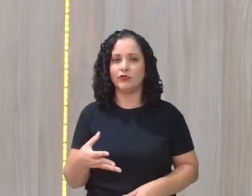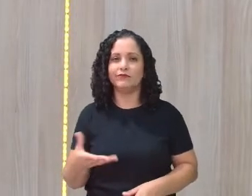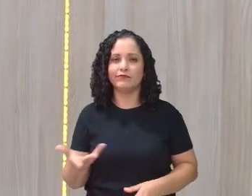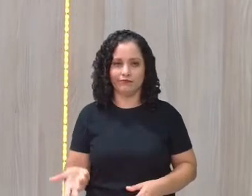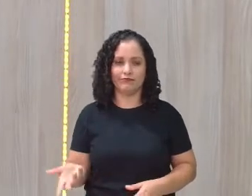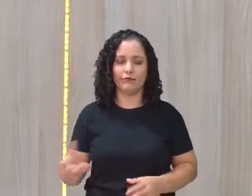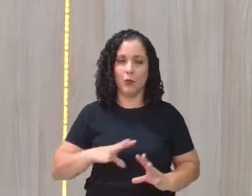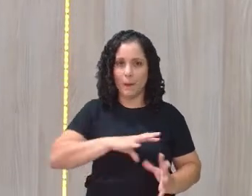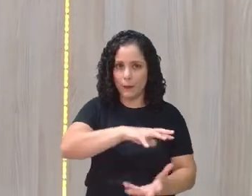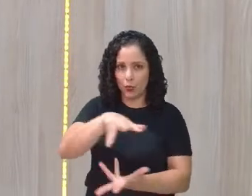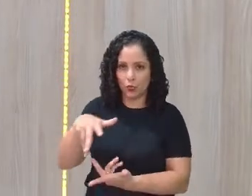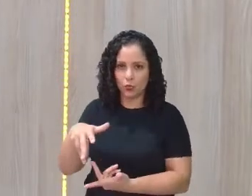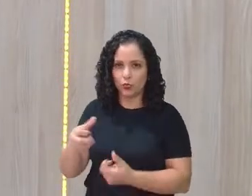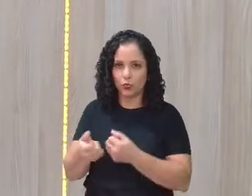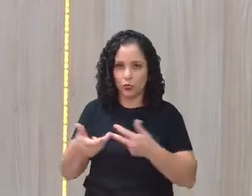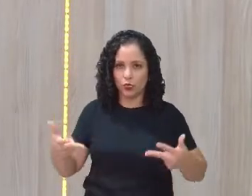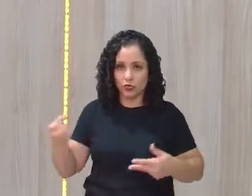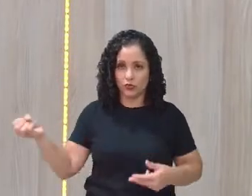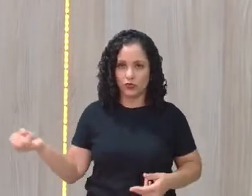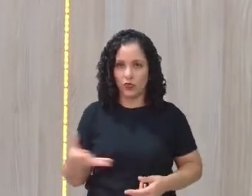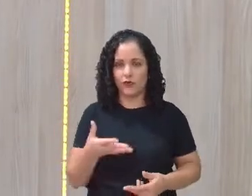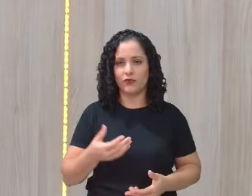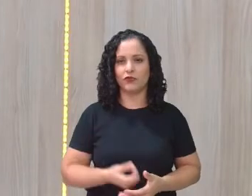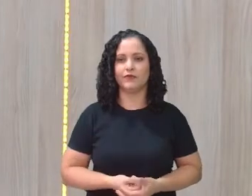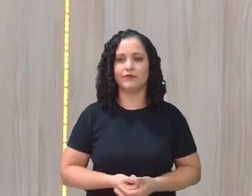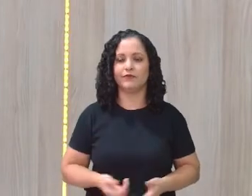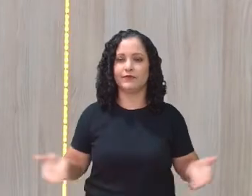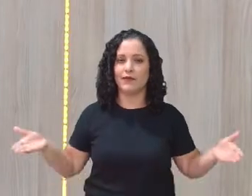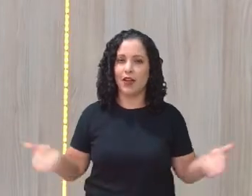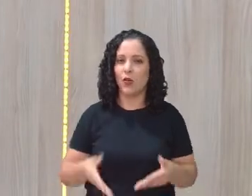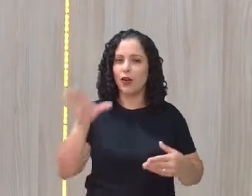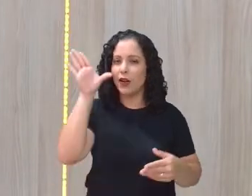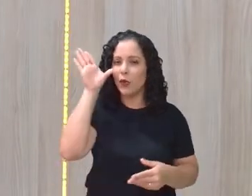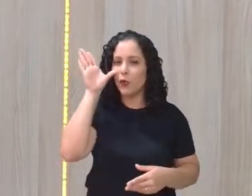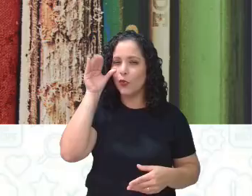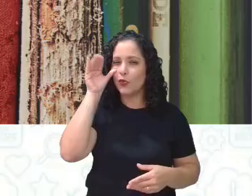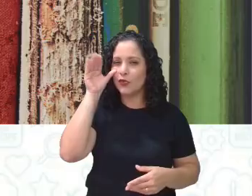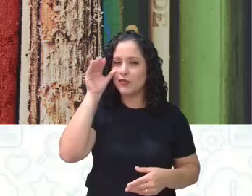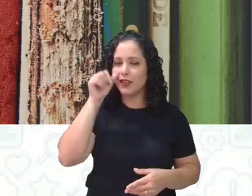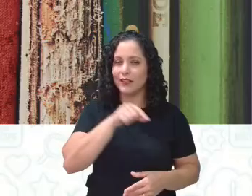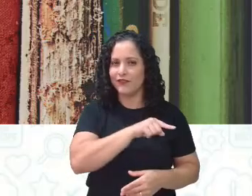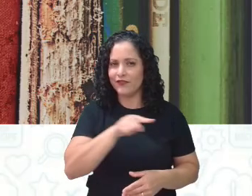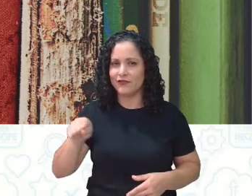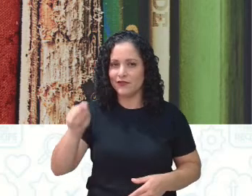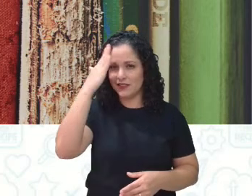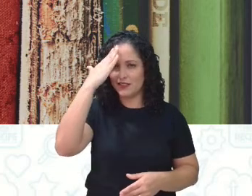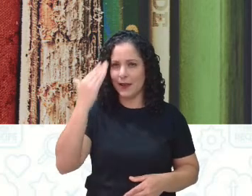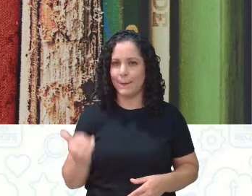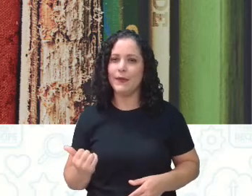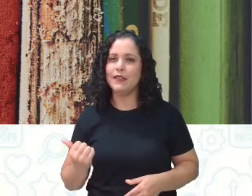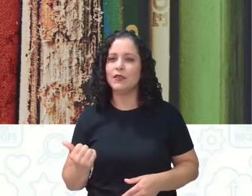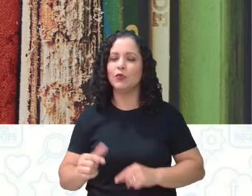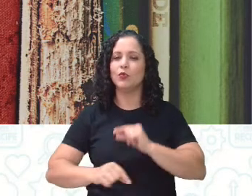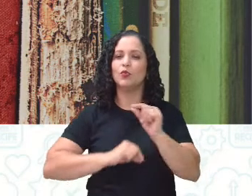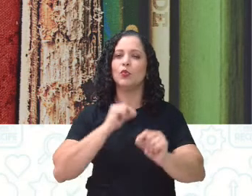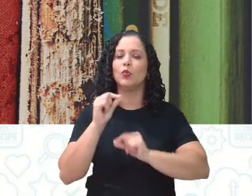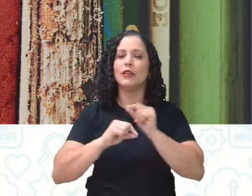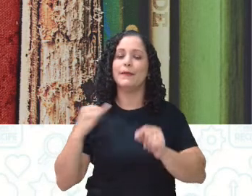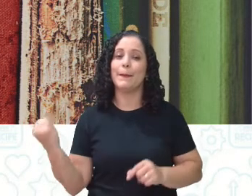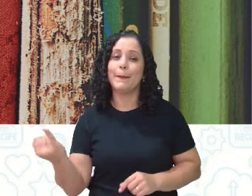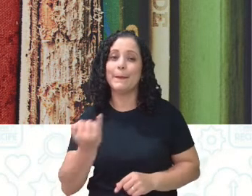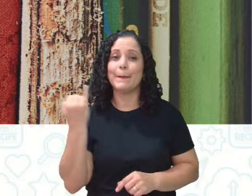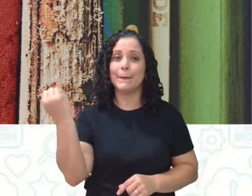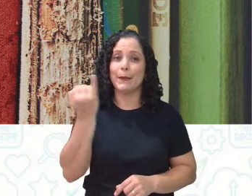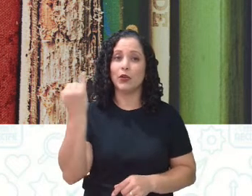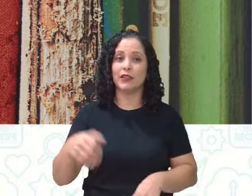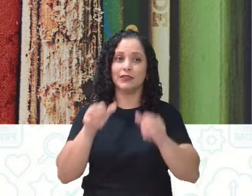tá bom? E aí, ó, vamos ver uma curiosidade. Vocês sabiam que um importante veículo para a divulgação do